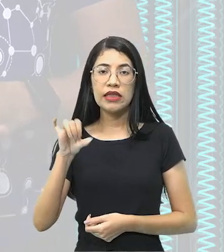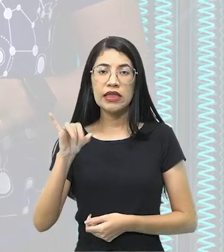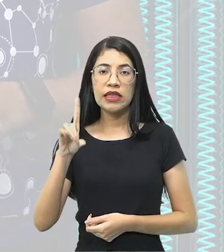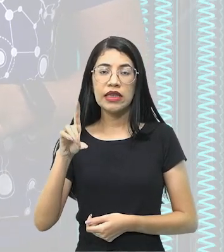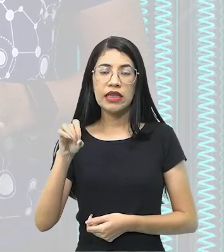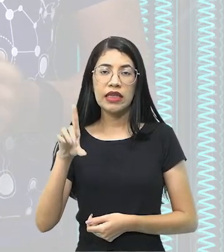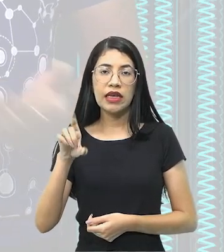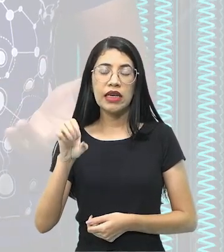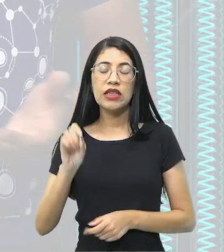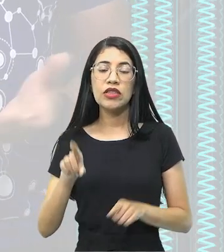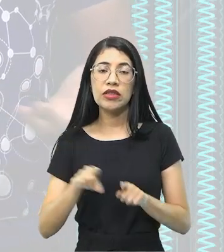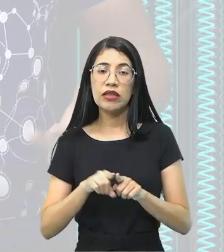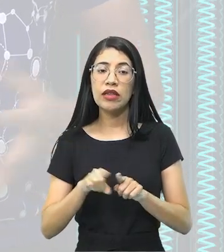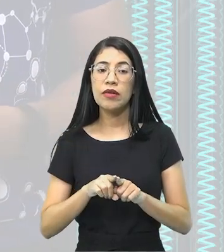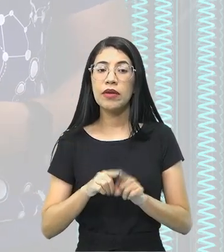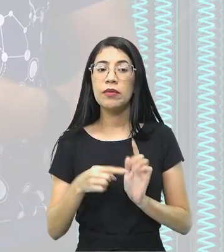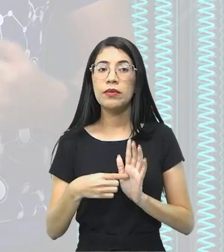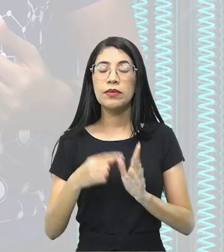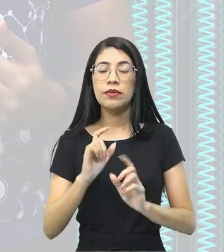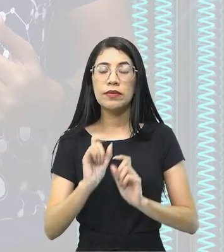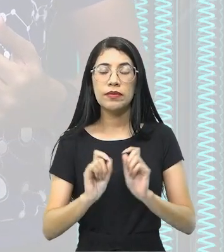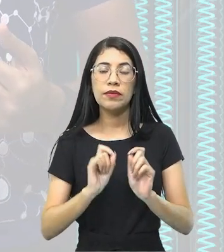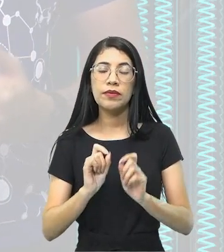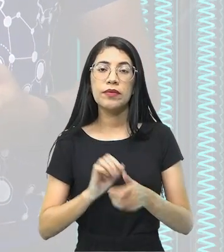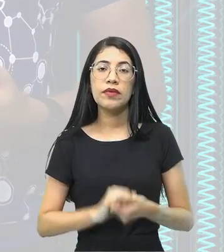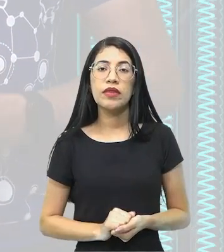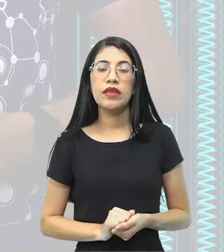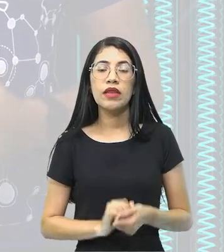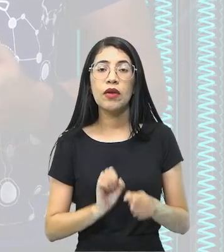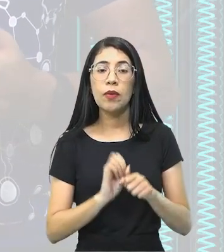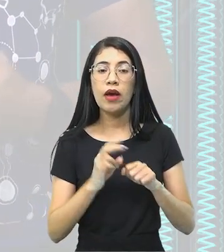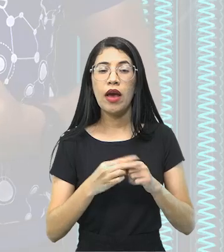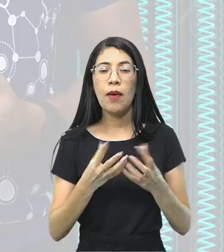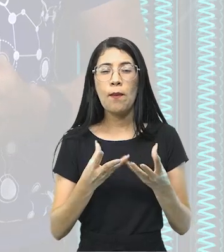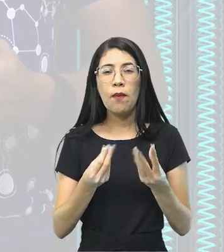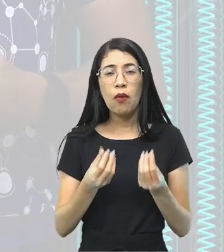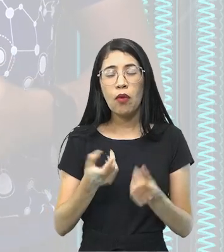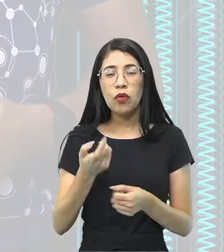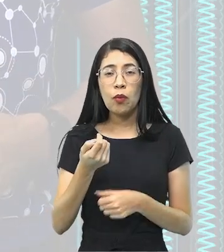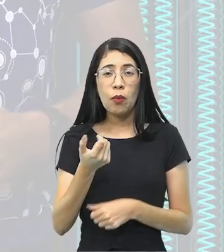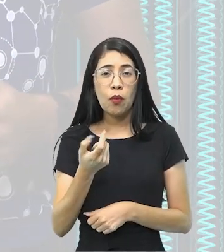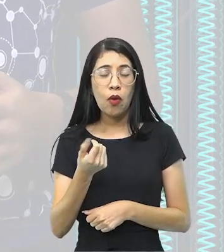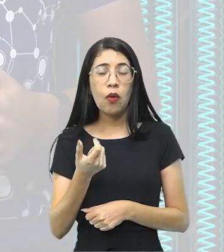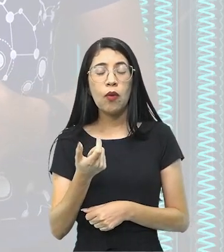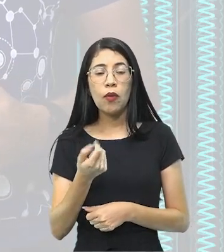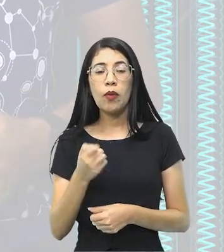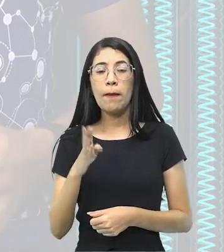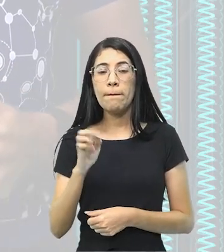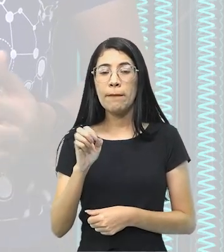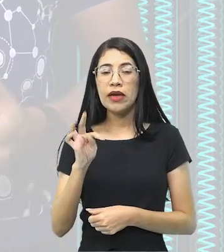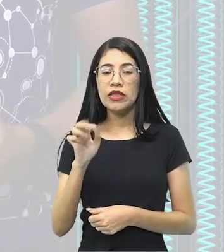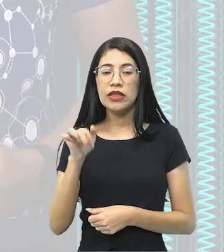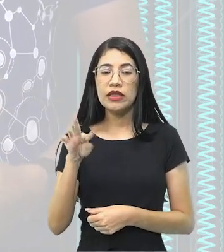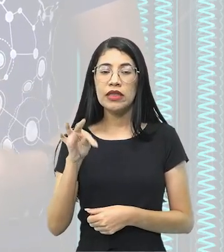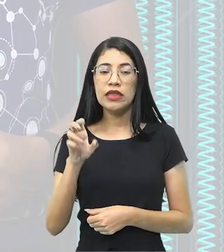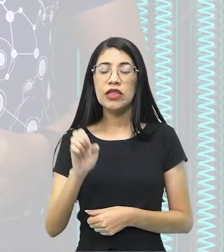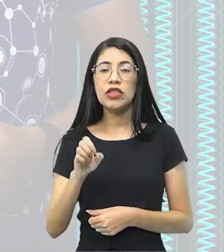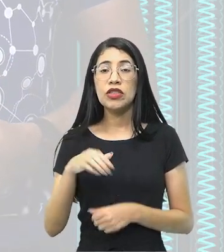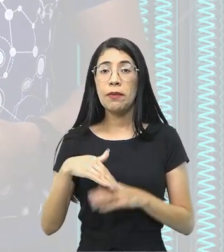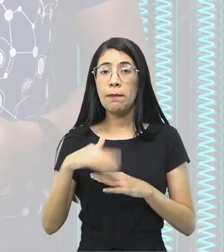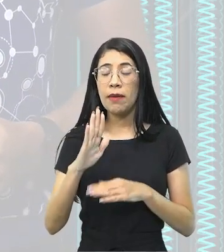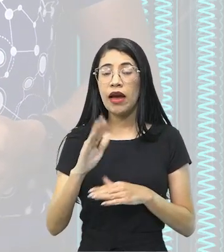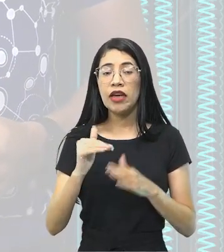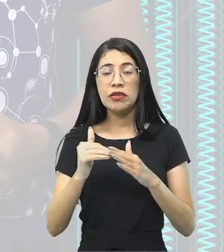circunstância, a intensidade, nós temos os advérbios muito, pouco, bastante, mais,